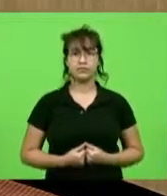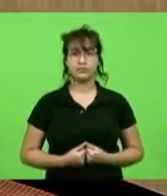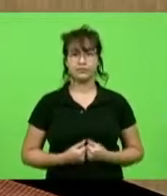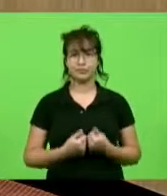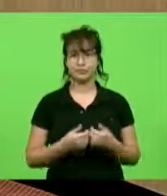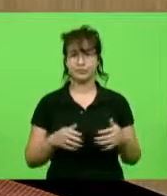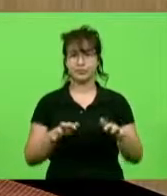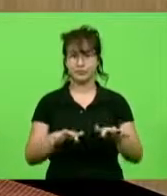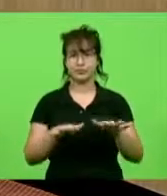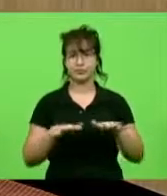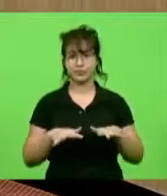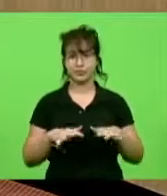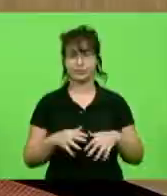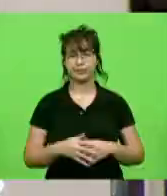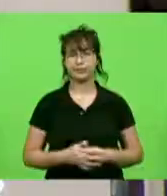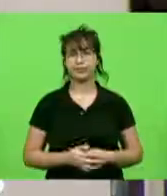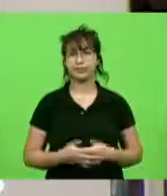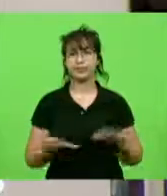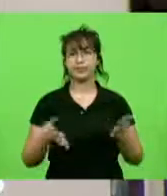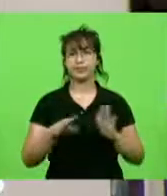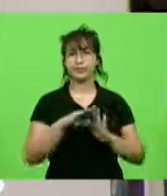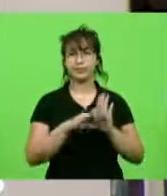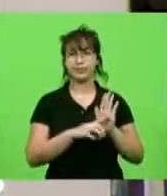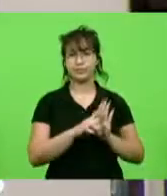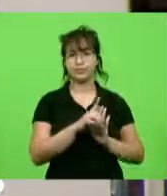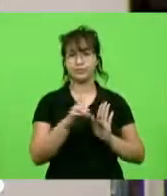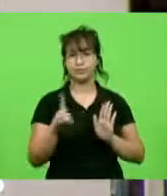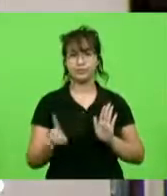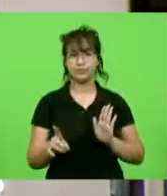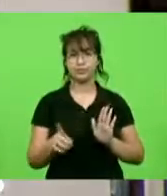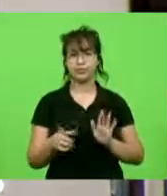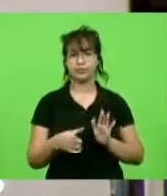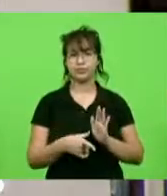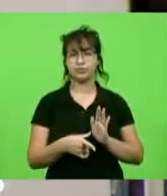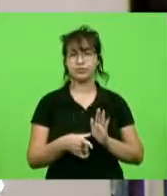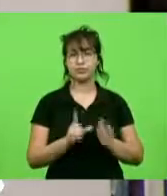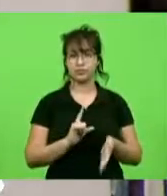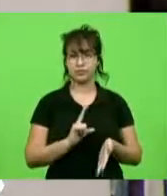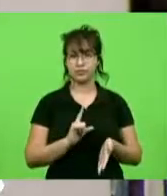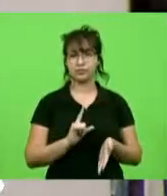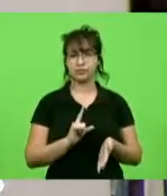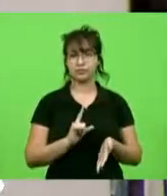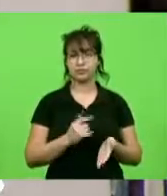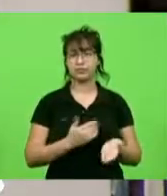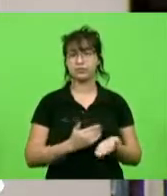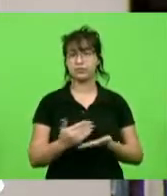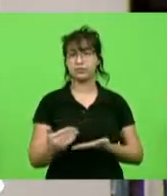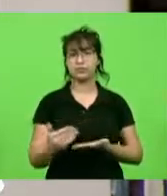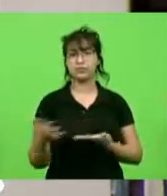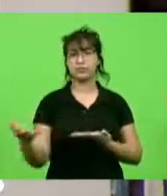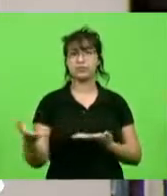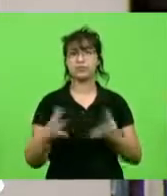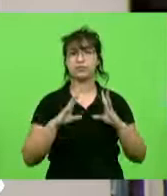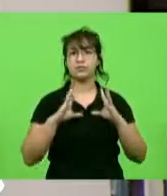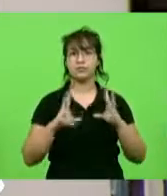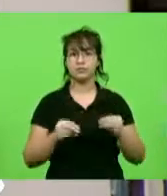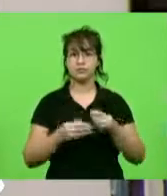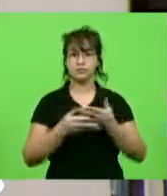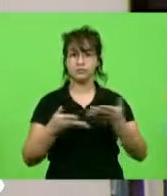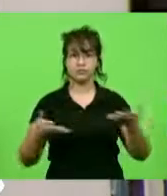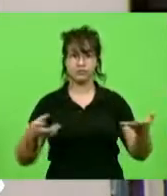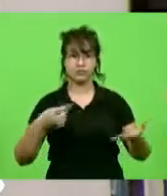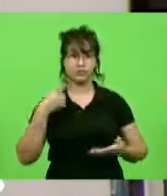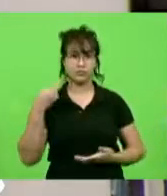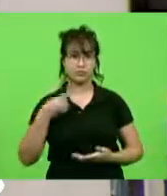Reaberta a sessão, passamos à ordem do dia. Antes de apreciarmos a ordem do dia, convido todos os senhores e senhoras deputados